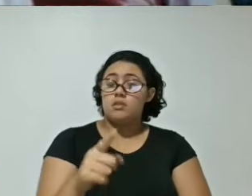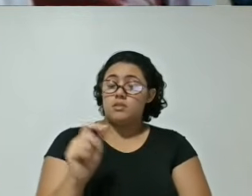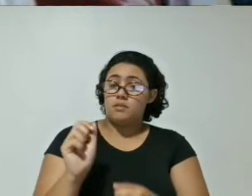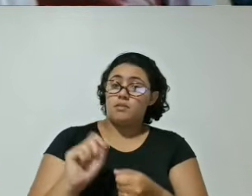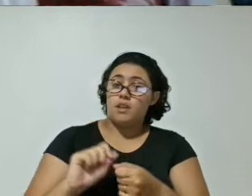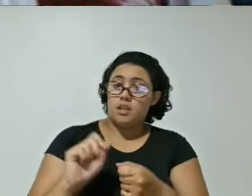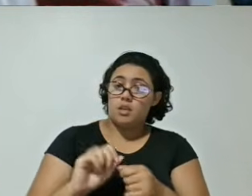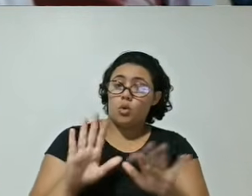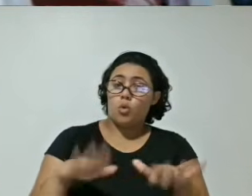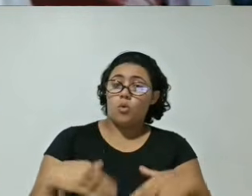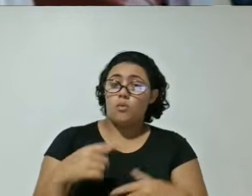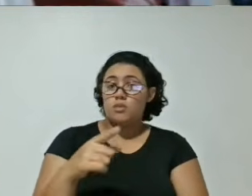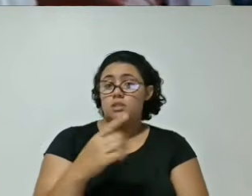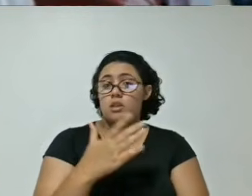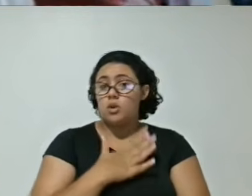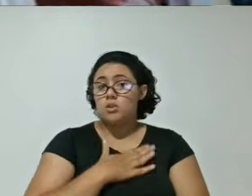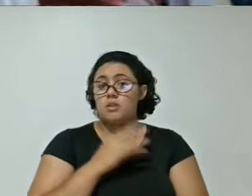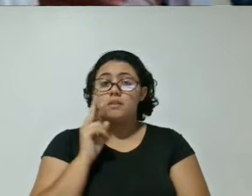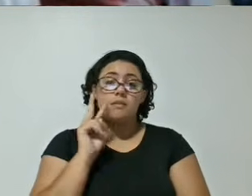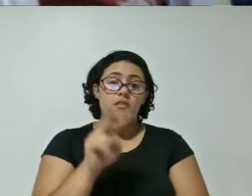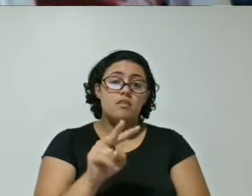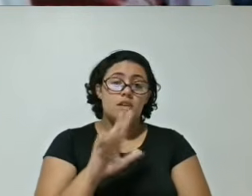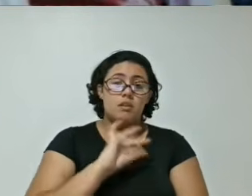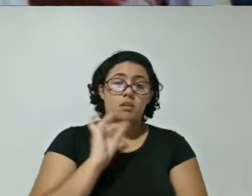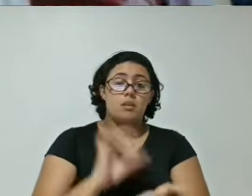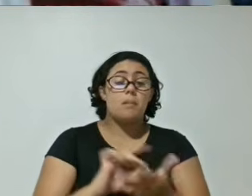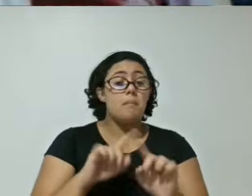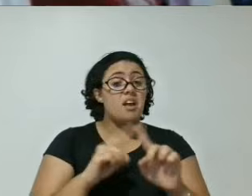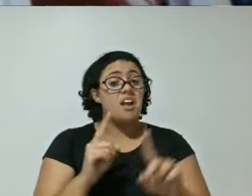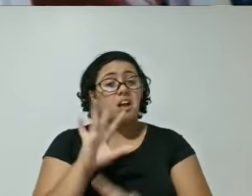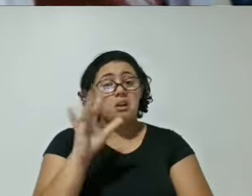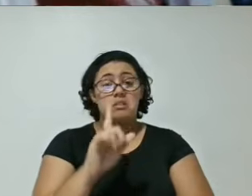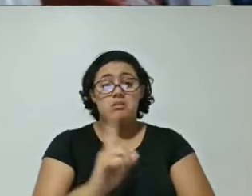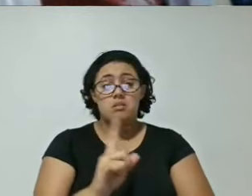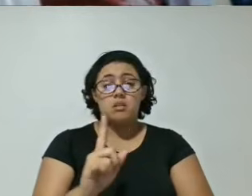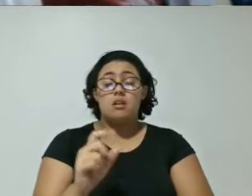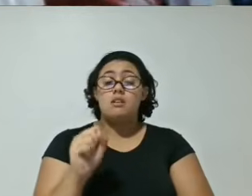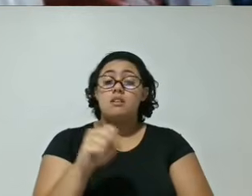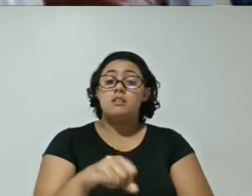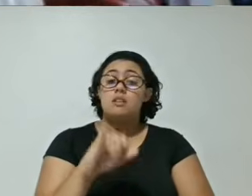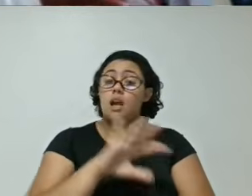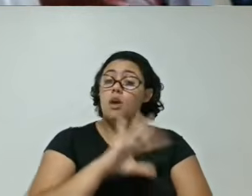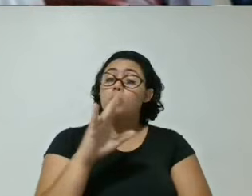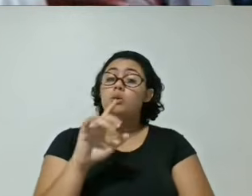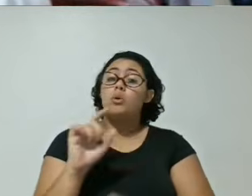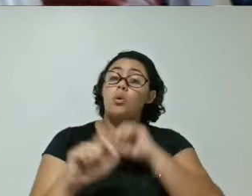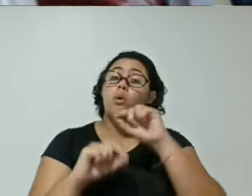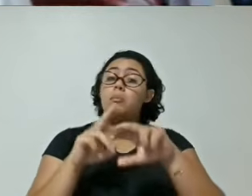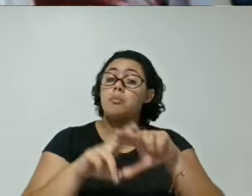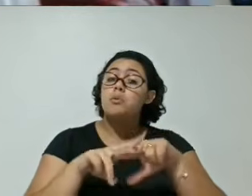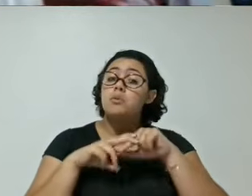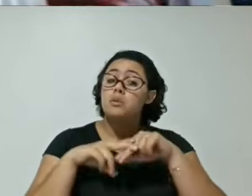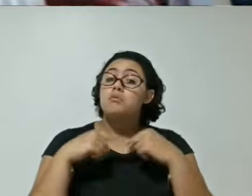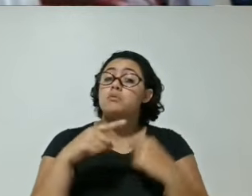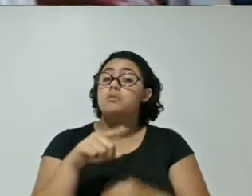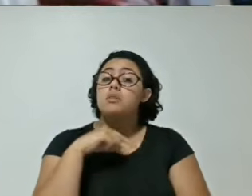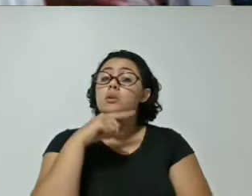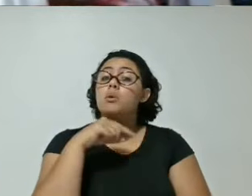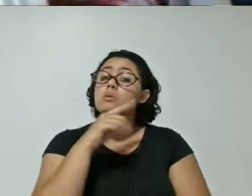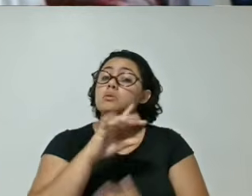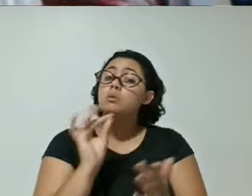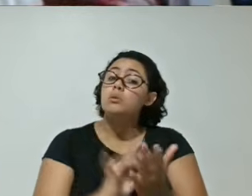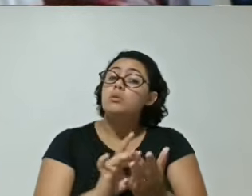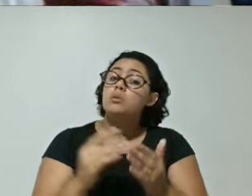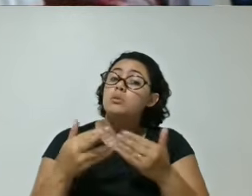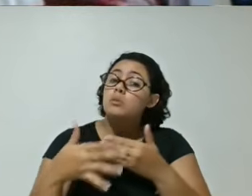você gostaria de vê-lo concretizado e não aconteceu. Se sim, qual foi o motivo que você não conseguiu concretizá-lo durante a